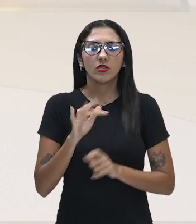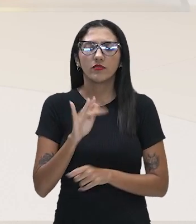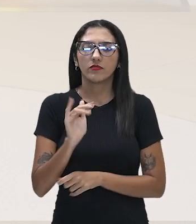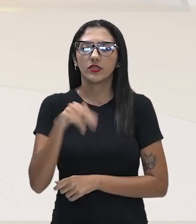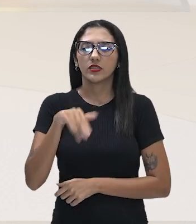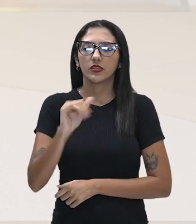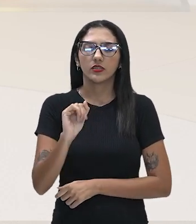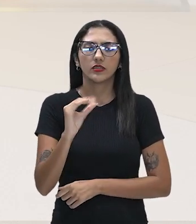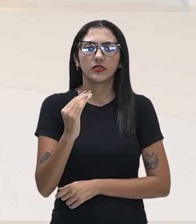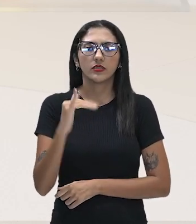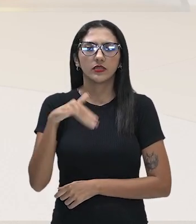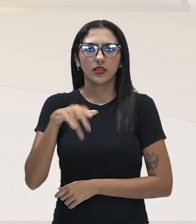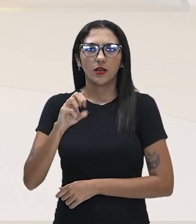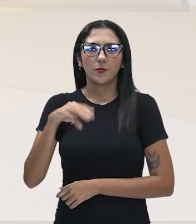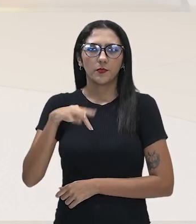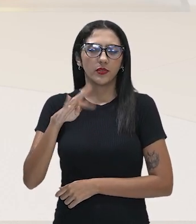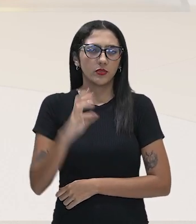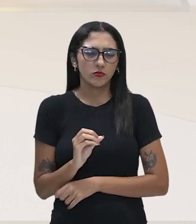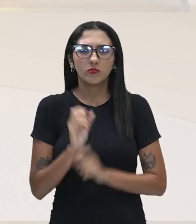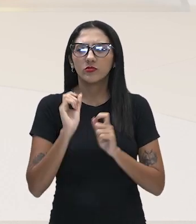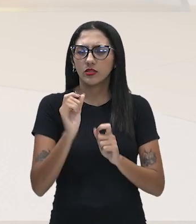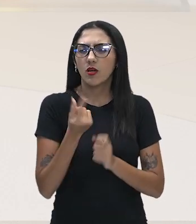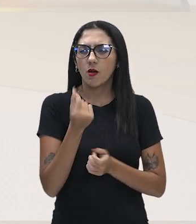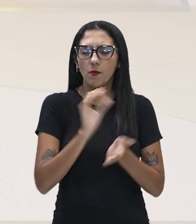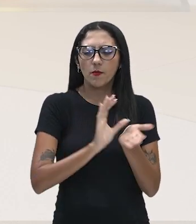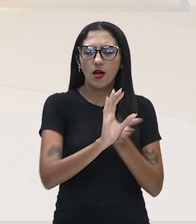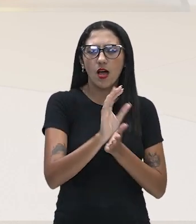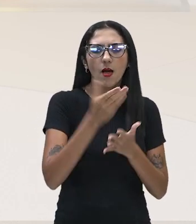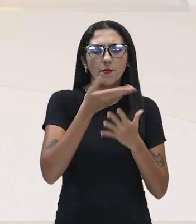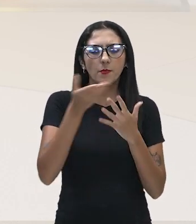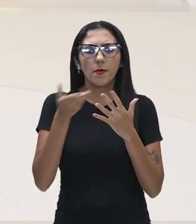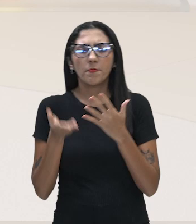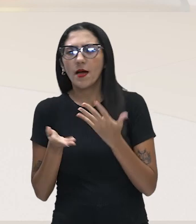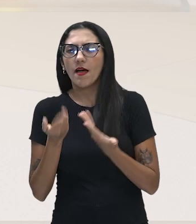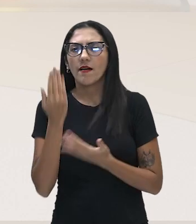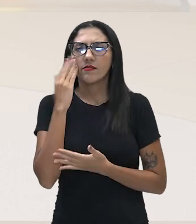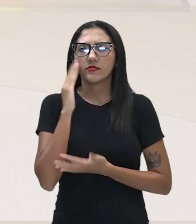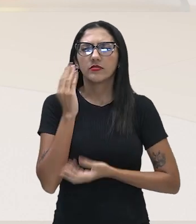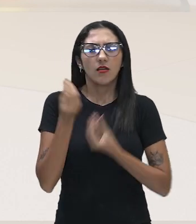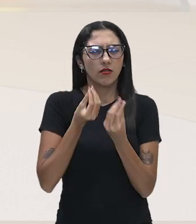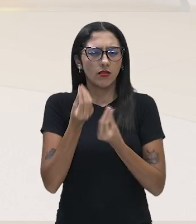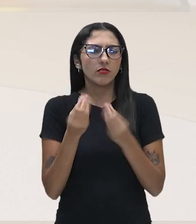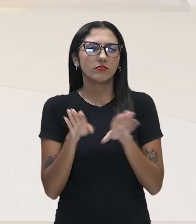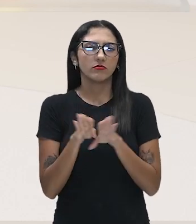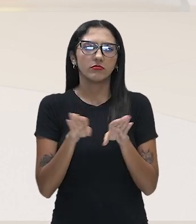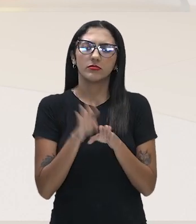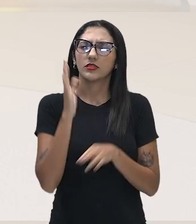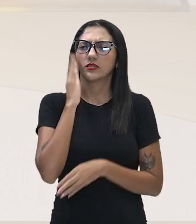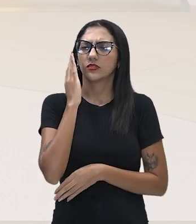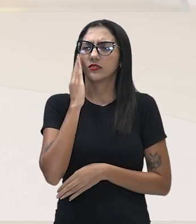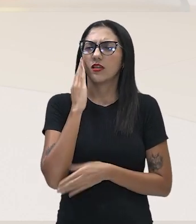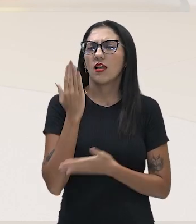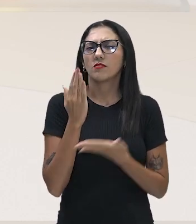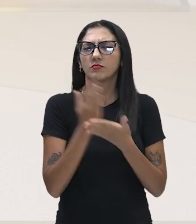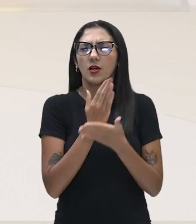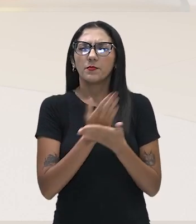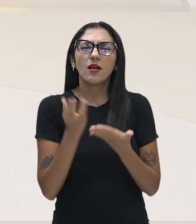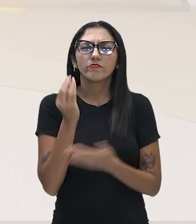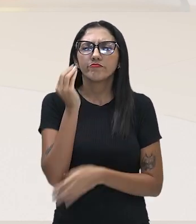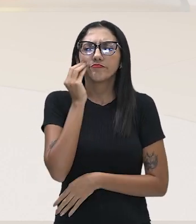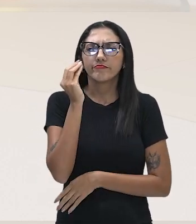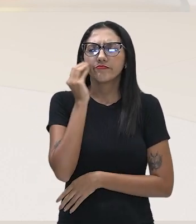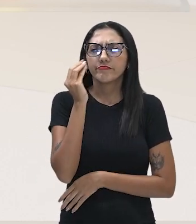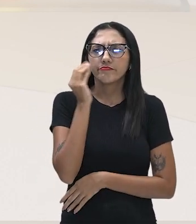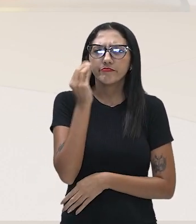financiamento. Então vamos verificar aí o que é o financiamento, como é que funciona e fazer algumas simulações aqui de uns